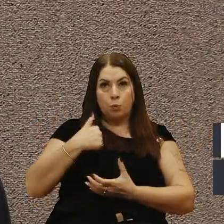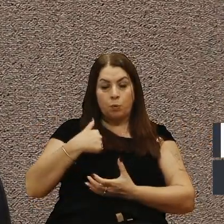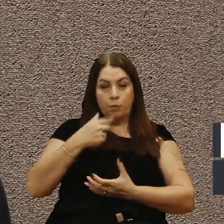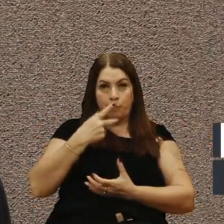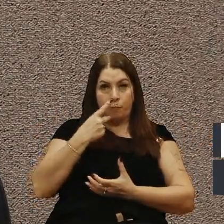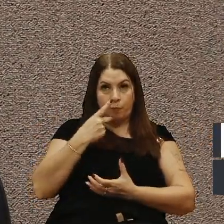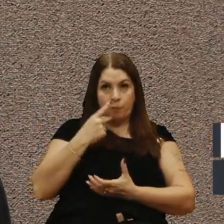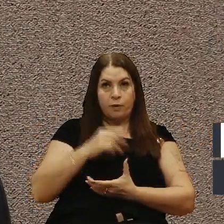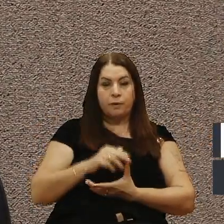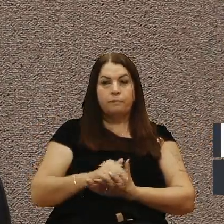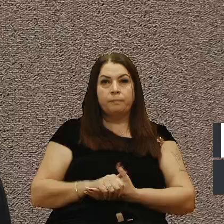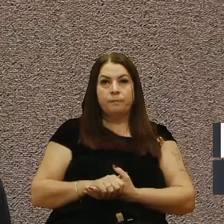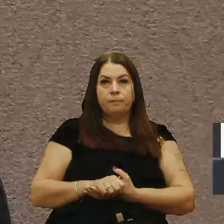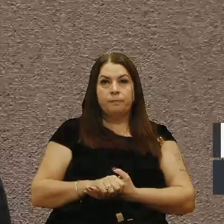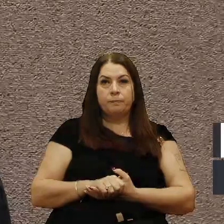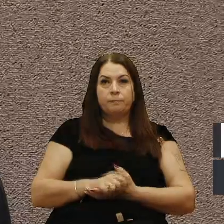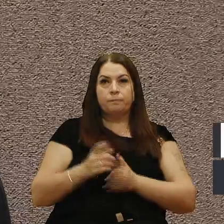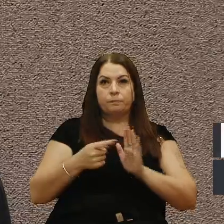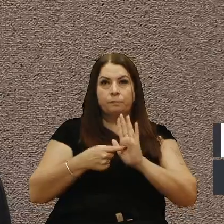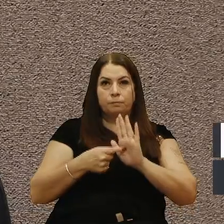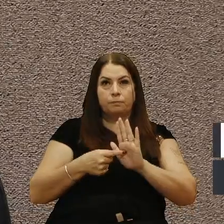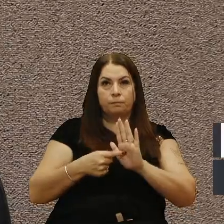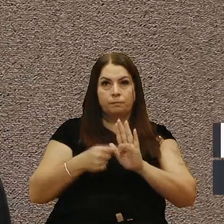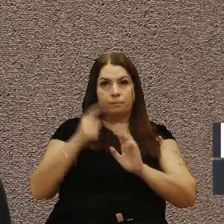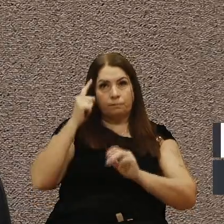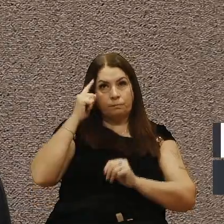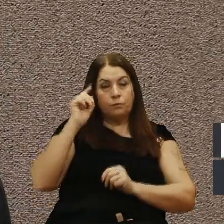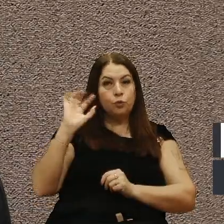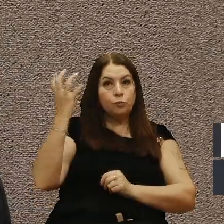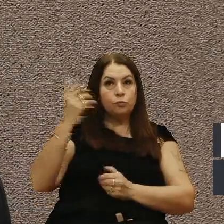manifesto, eu apresento soluções.